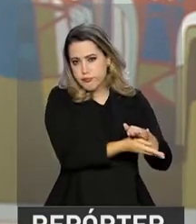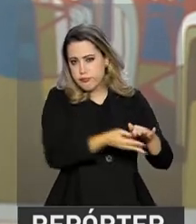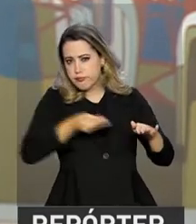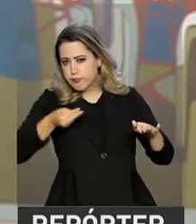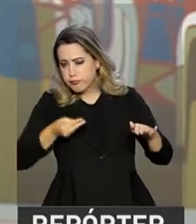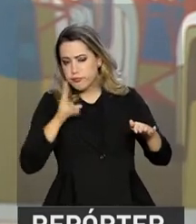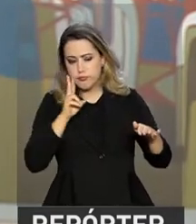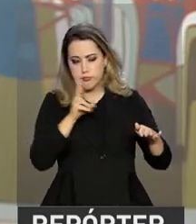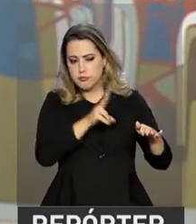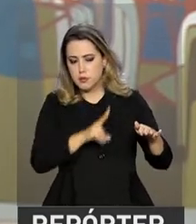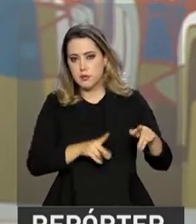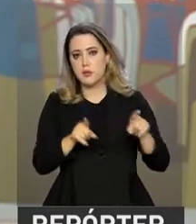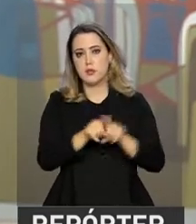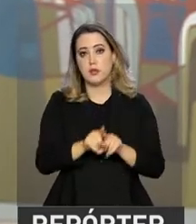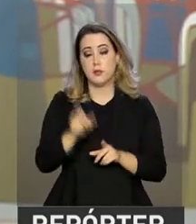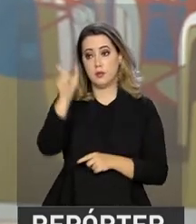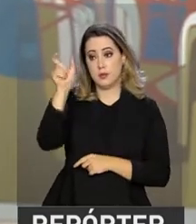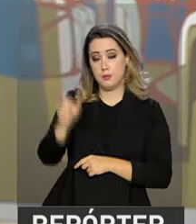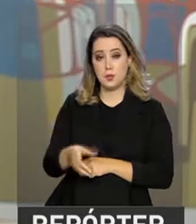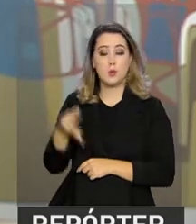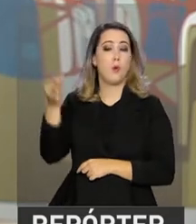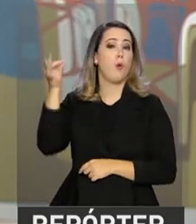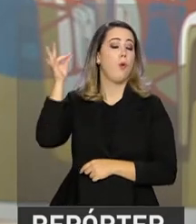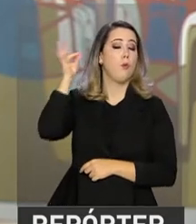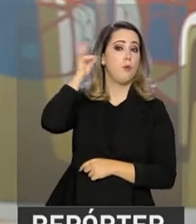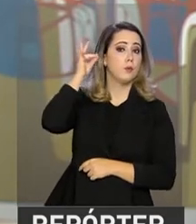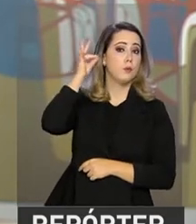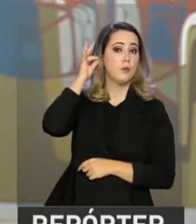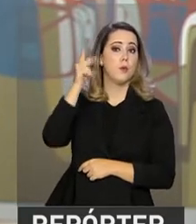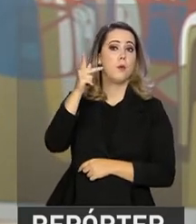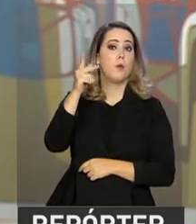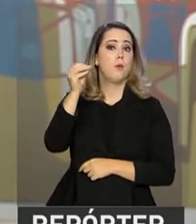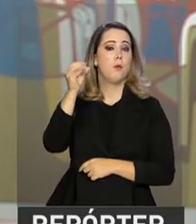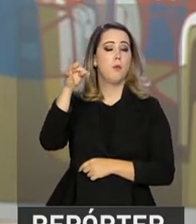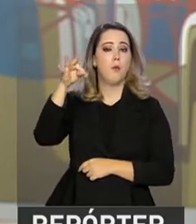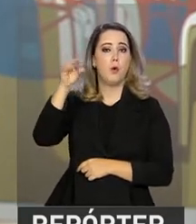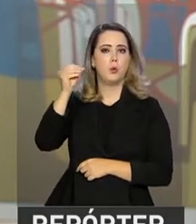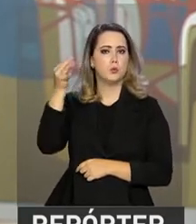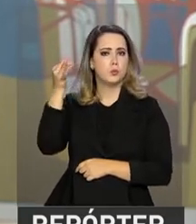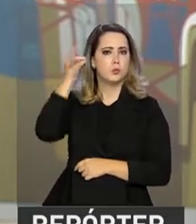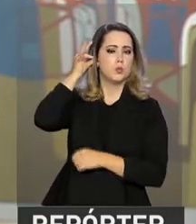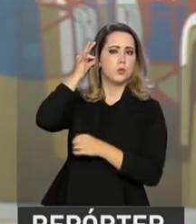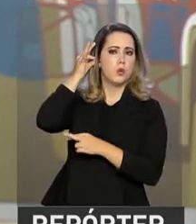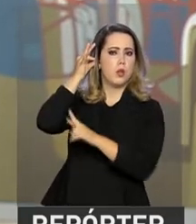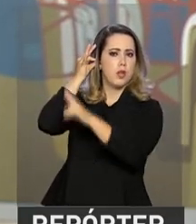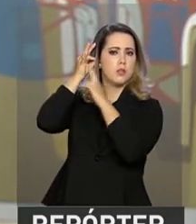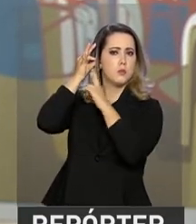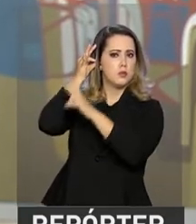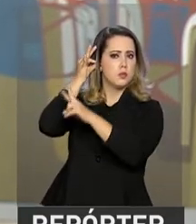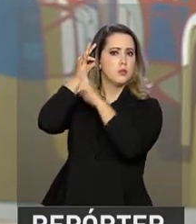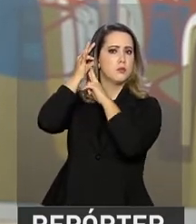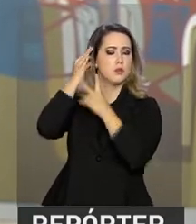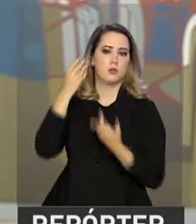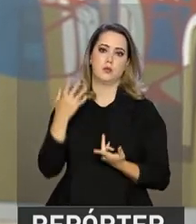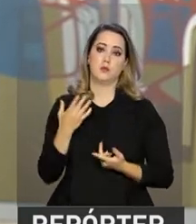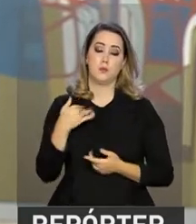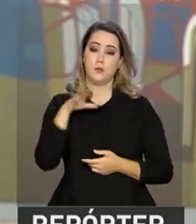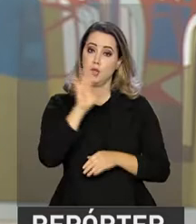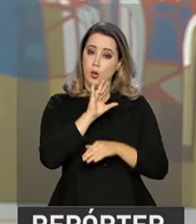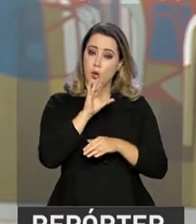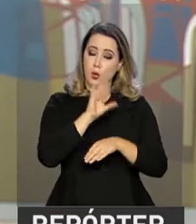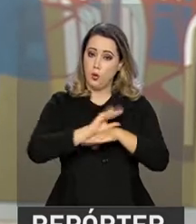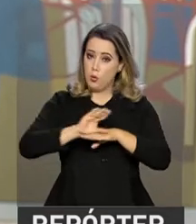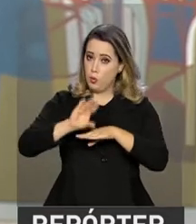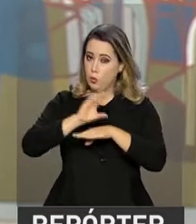de candidato piloto e do ponto eletrônico onde eram transmitidos os ganhos maridos o curso de medicina é o principal